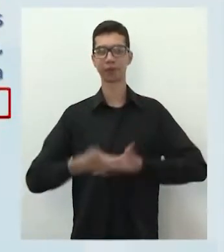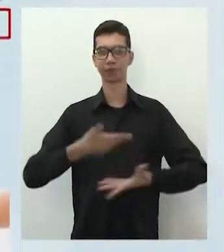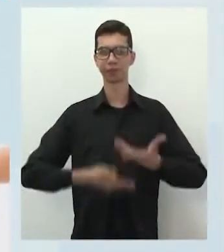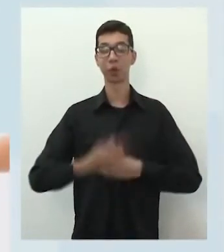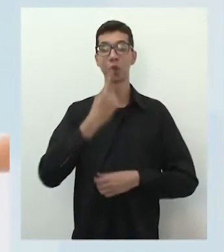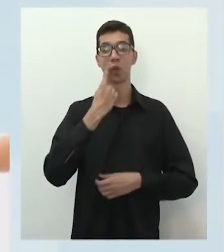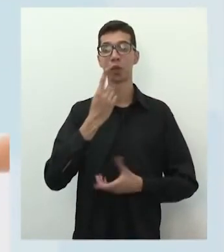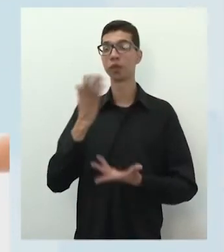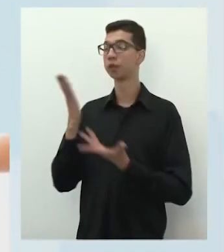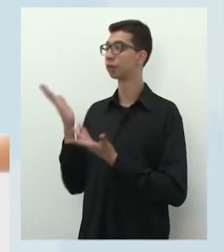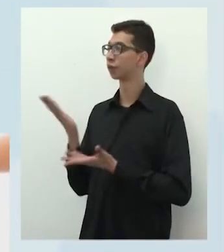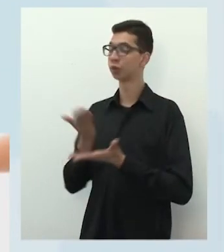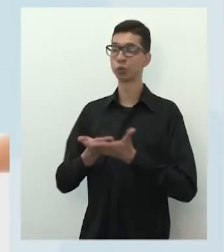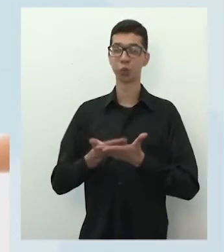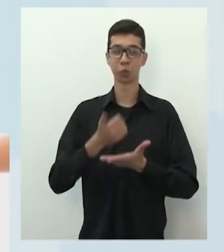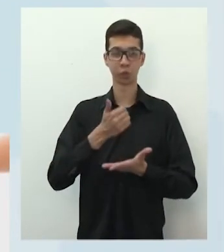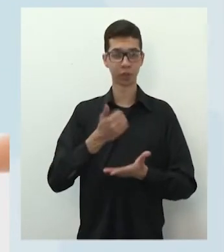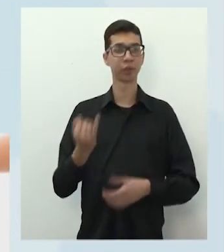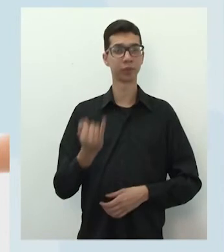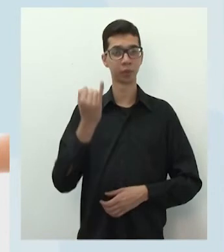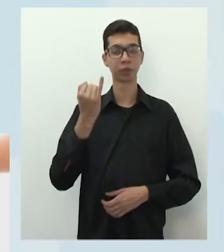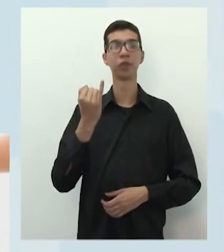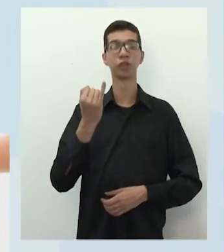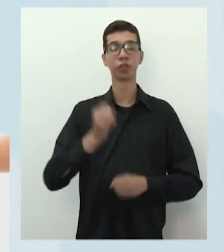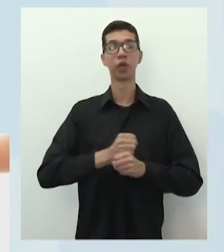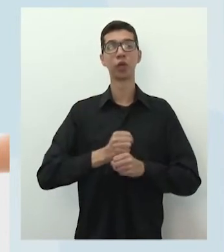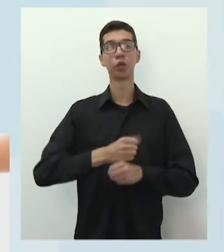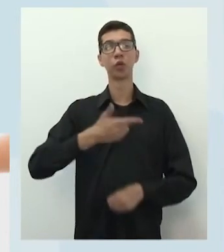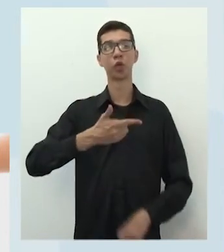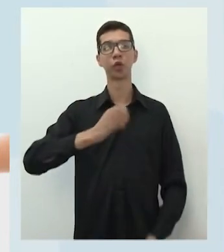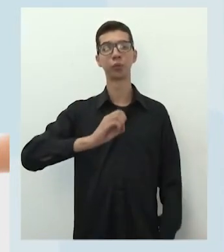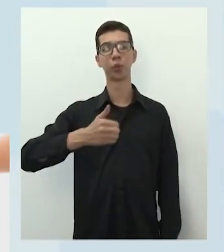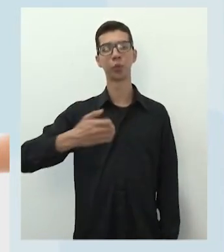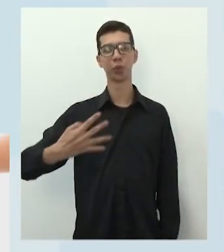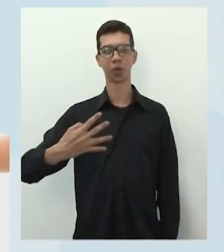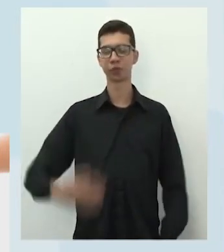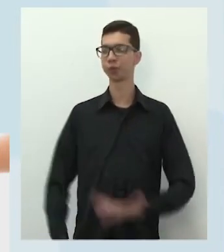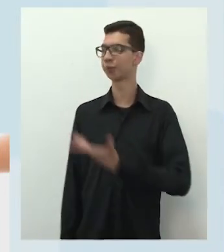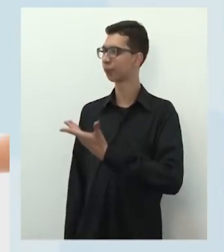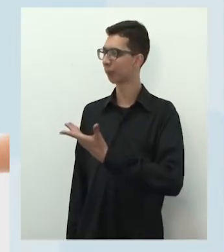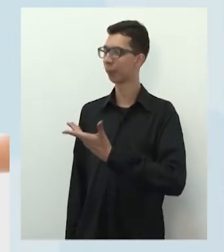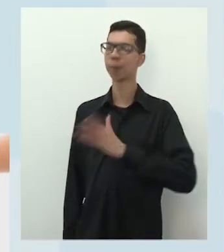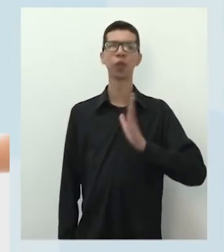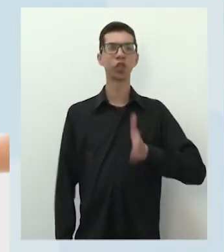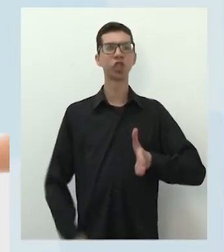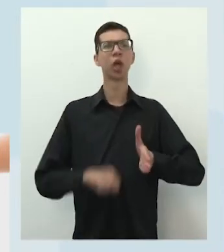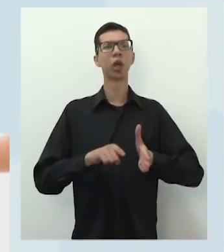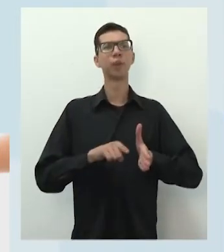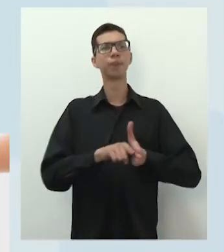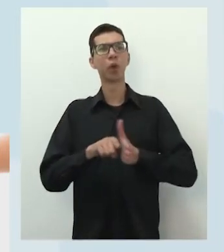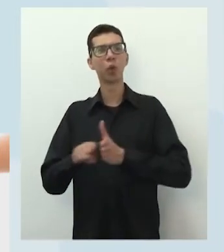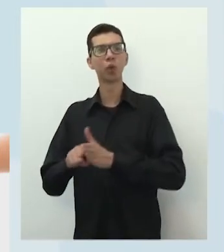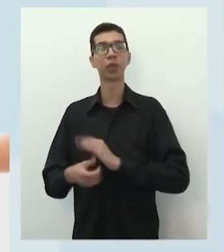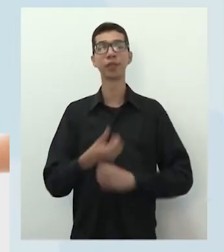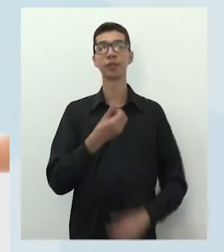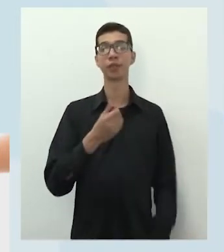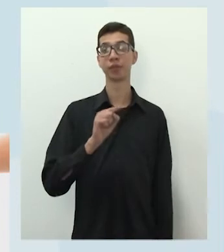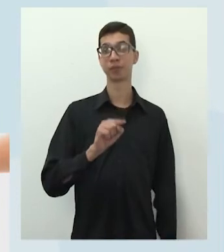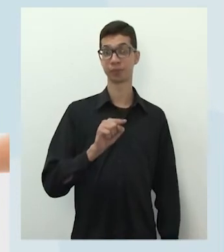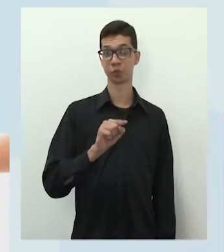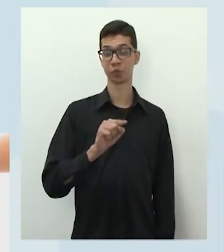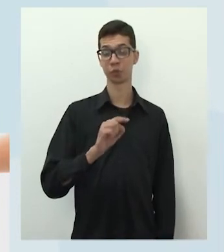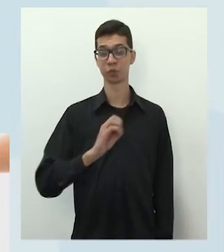Muito bem, e obviamente, se é rede de pessoas, claro que eu vou ter que falar da parte ruim, se é rede de pessoas, ela vai espelhar